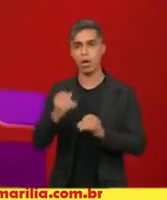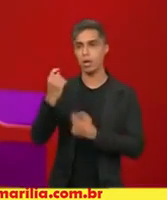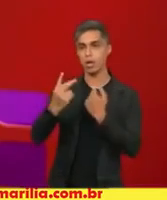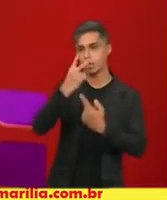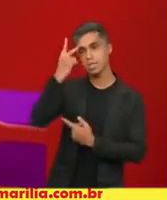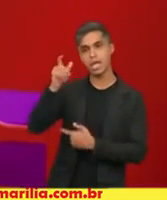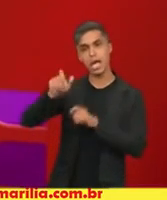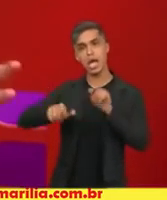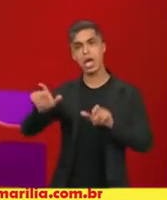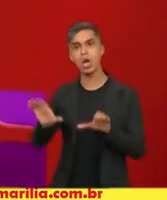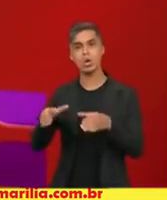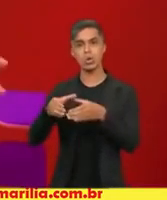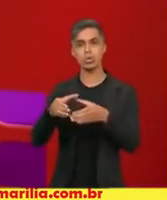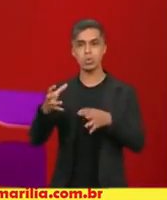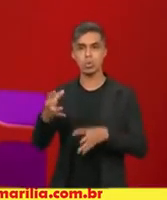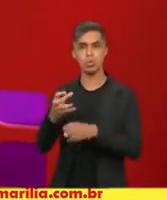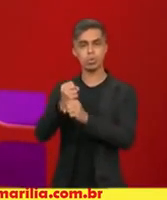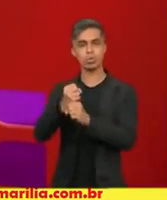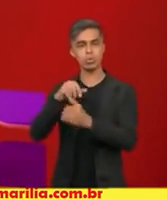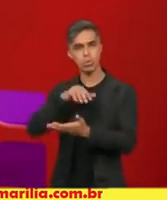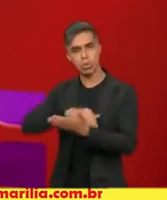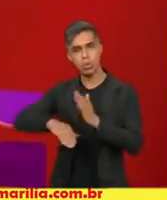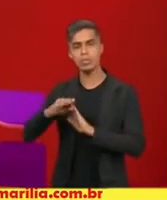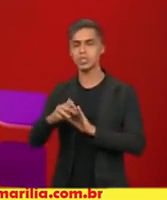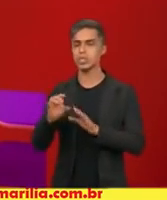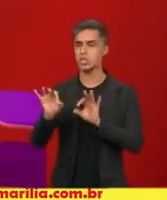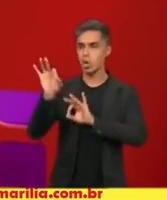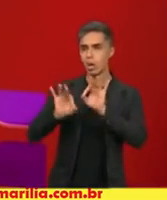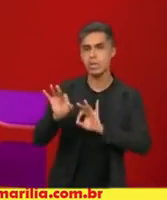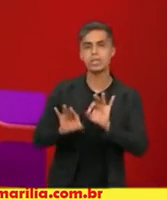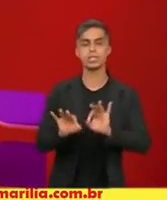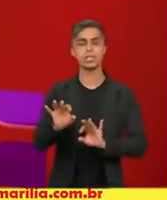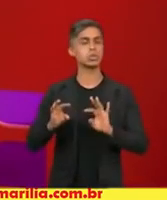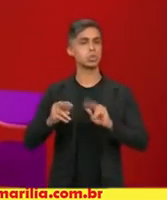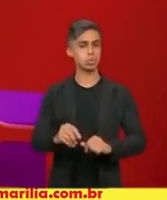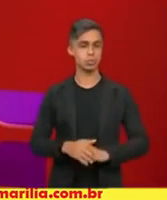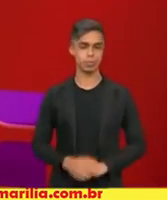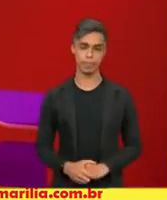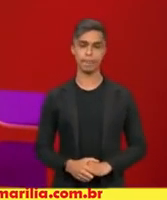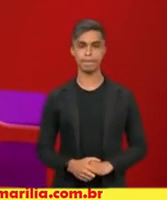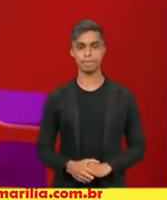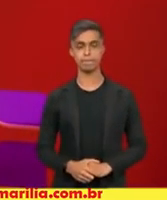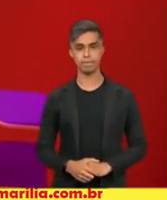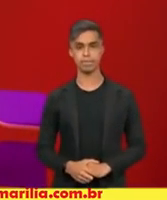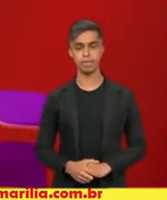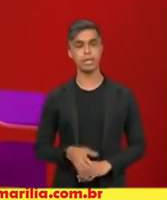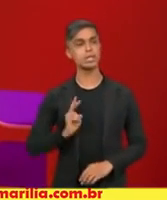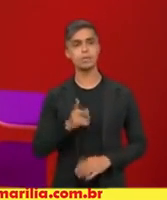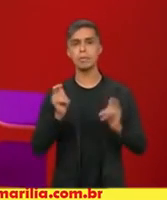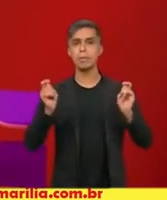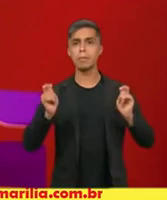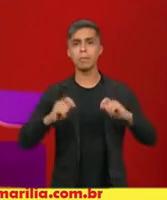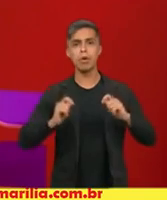Enfim, uma massa estrutural, crítica, ou seja lá o que for. Sim. Mas é isso, em última instância, é sempre pouco que se pode